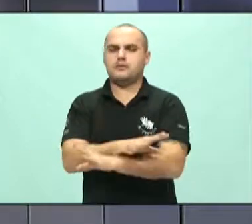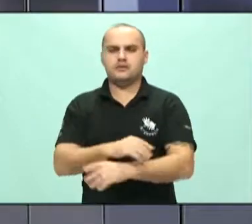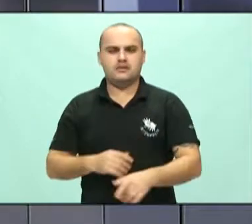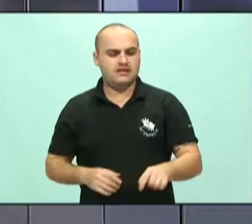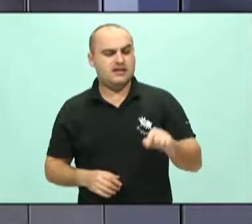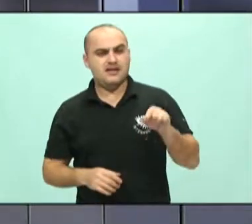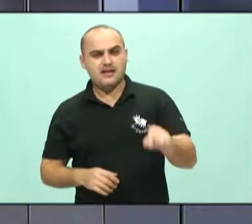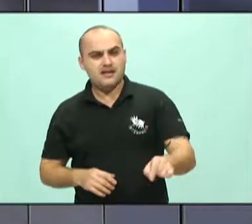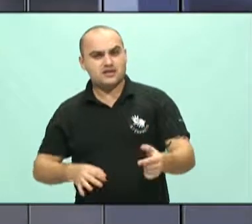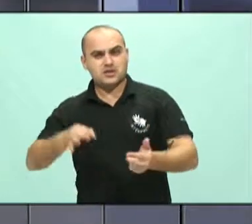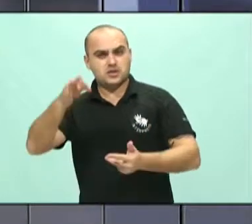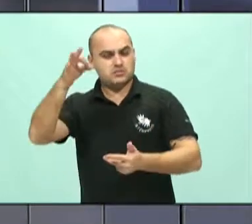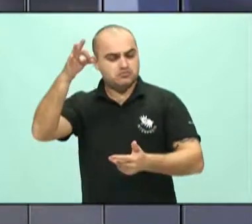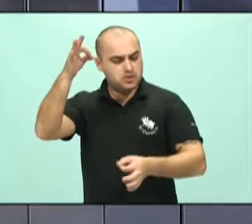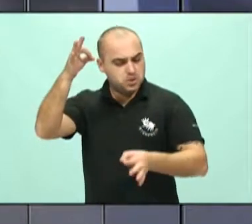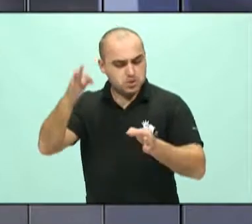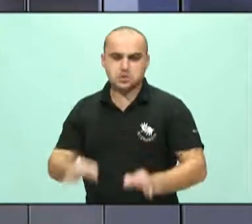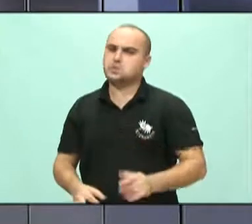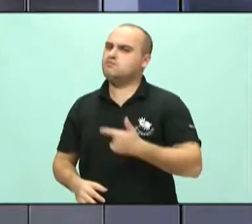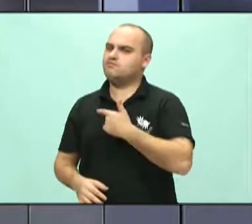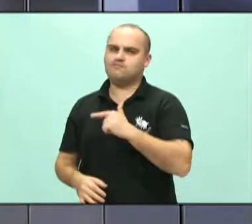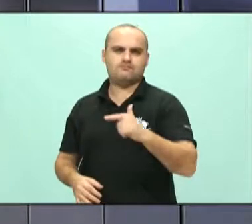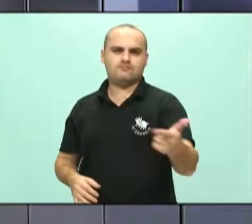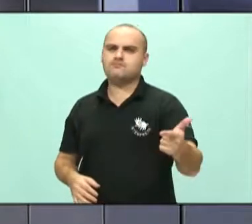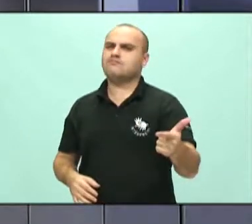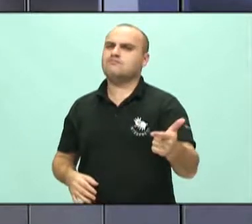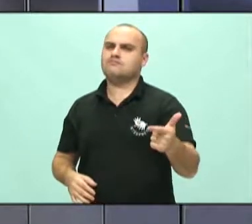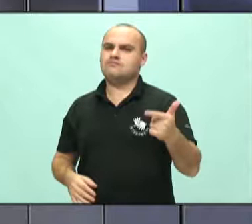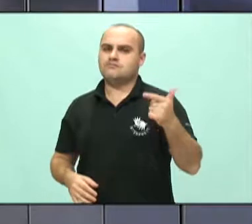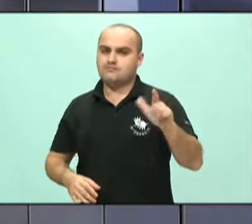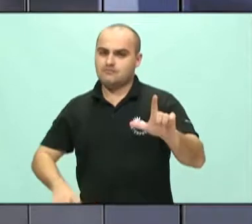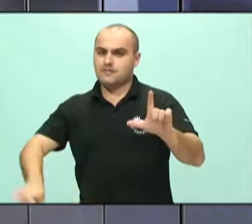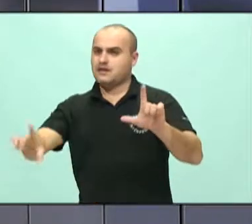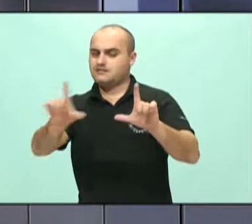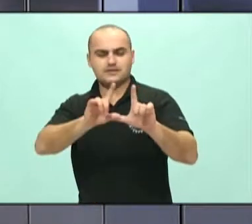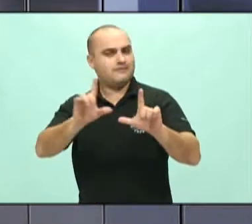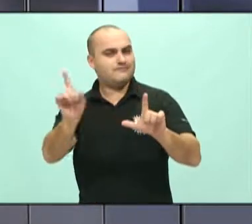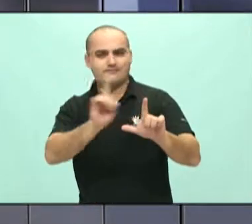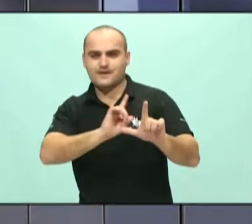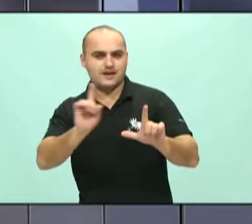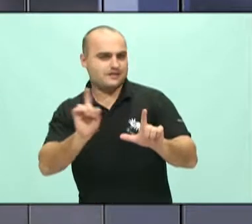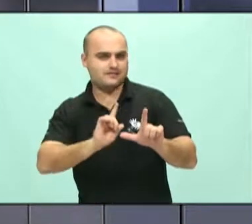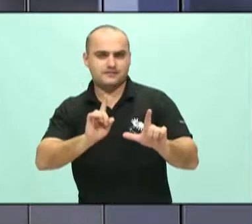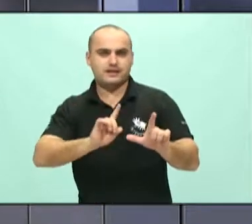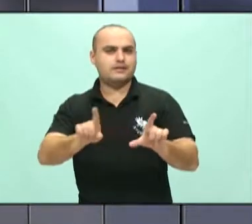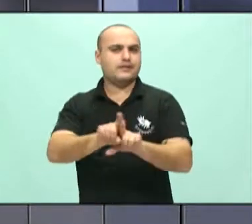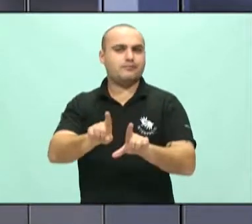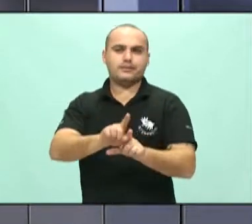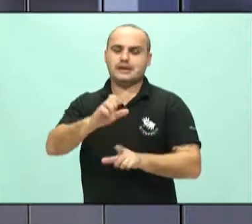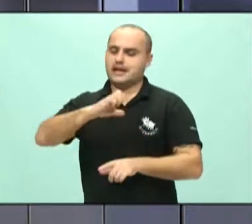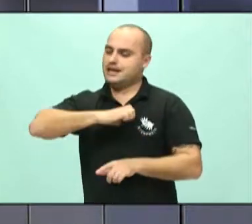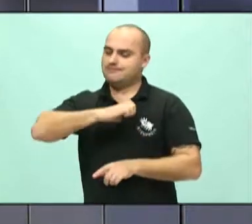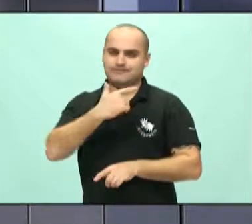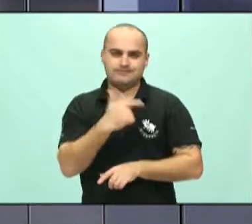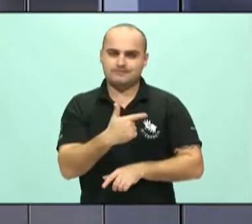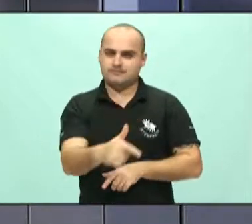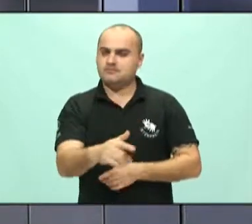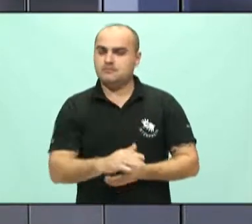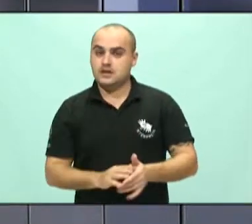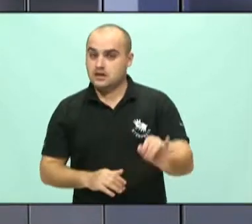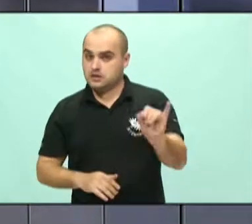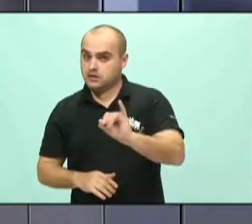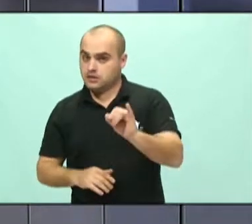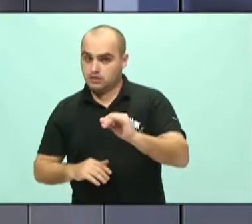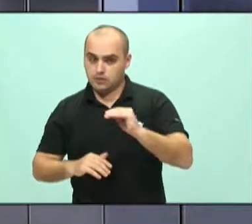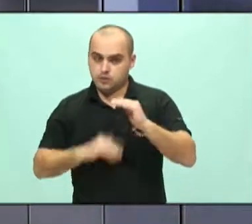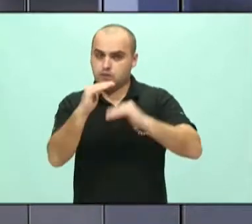do ponto de vista jurídico e do ponto de vista ético. Porque Itajaí cresceu? Claro que